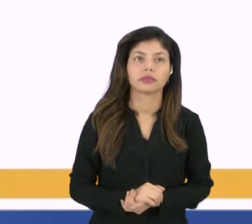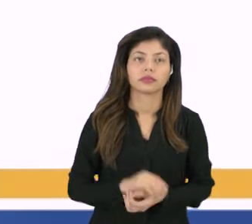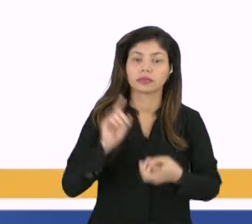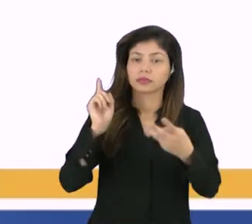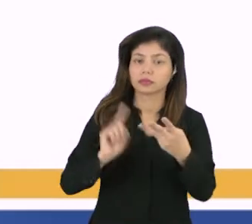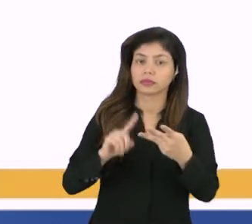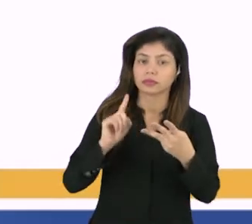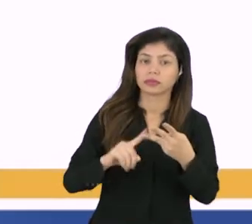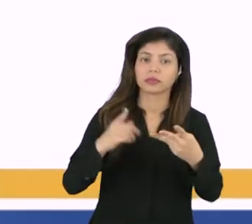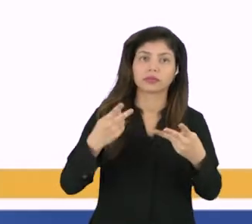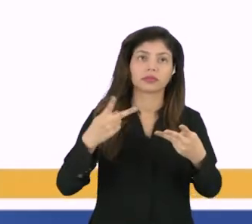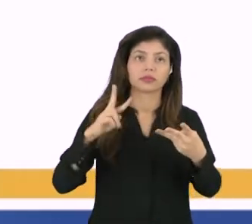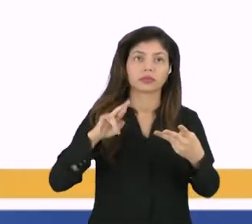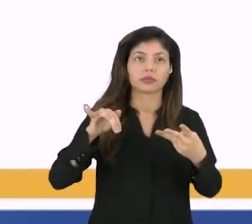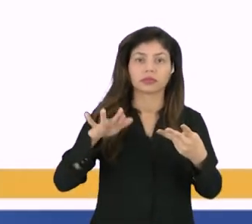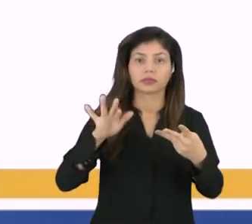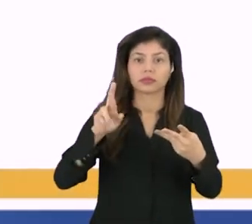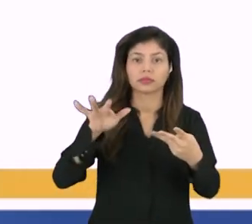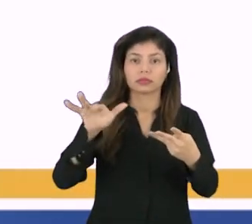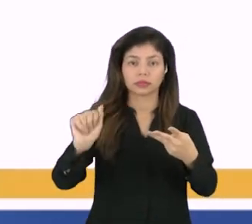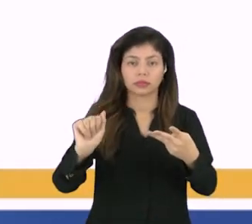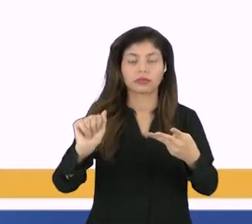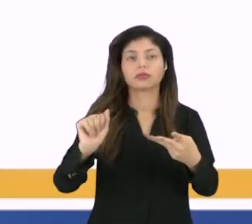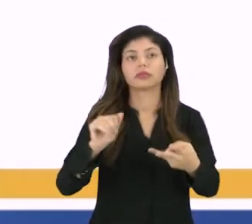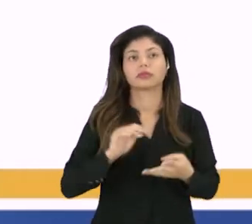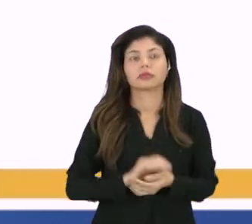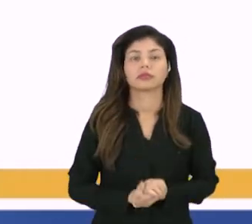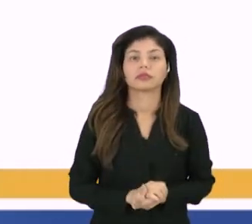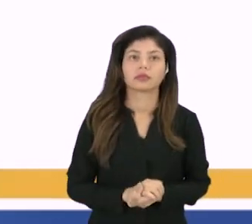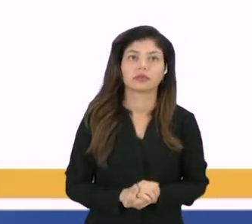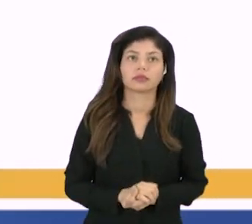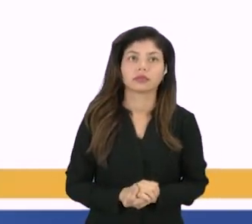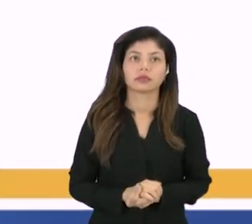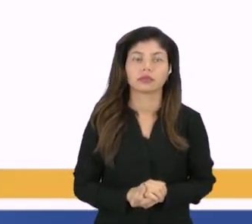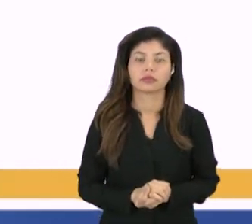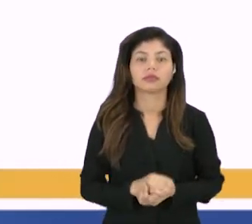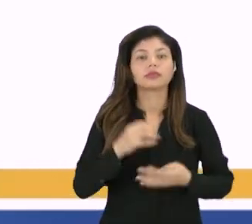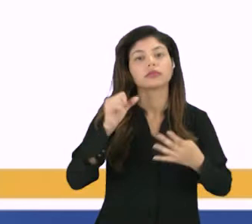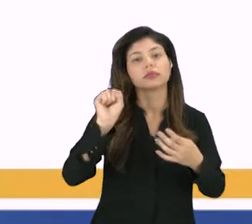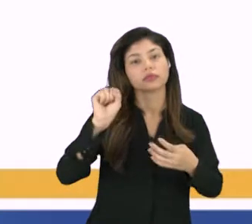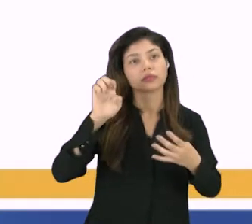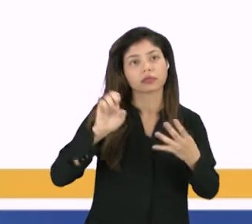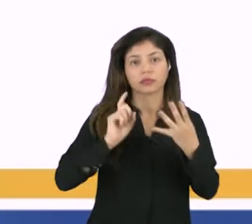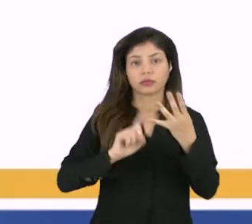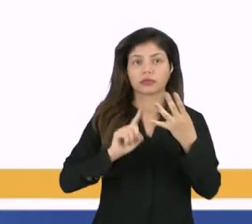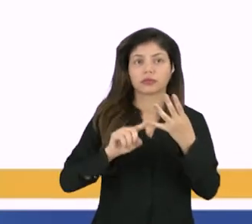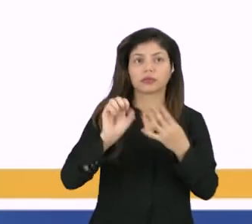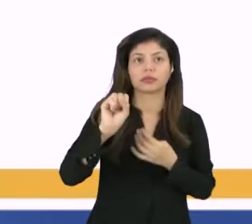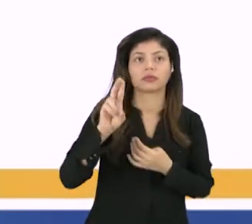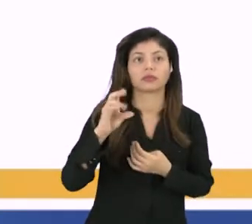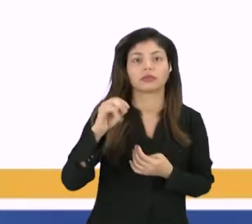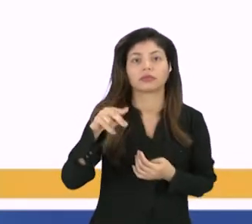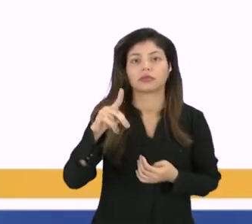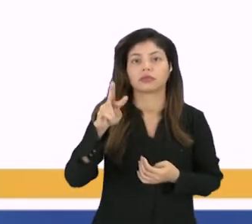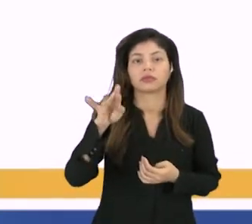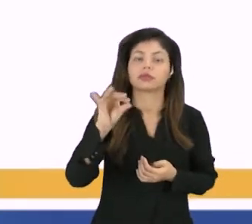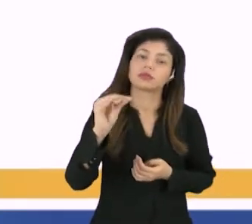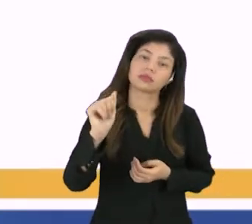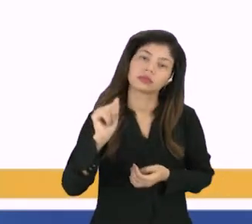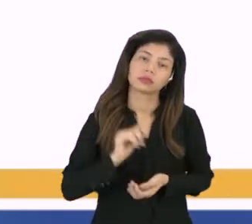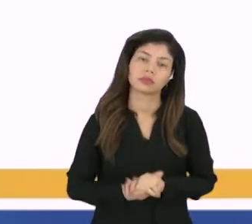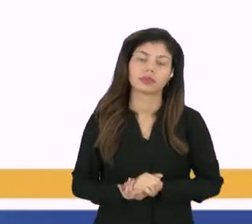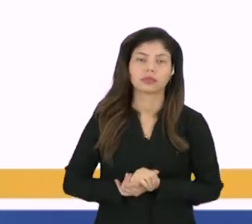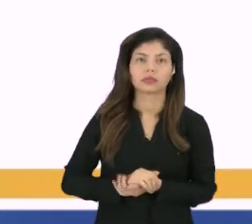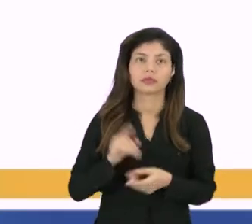E temos também uma classificação entre fonte primária e fonte secundária, pessoal. Qual é a diferença aqui de fonte primária